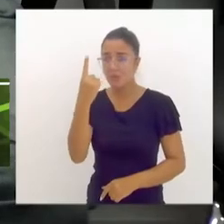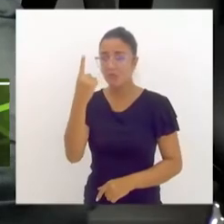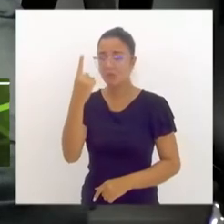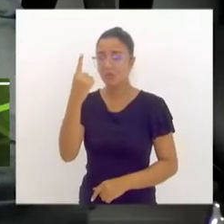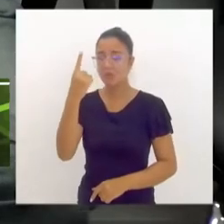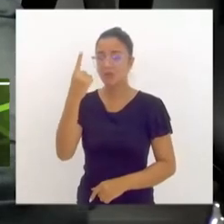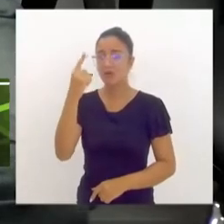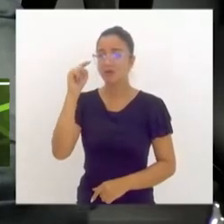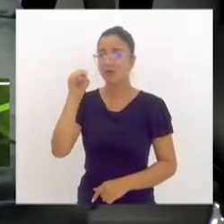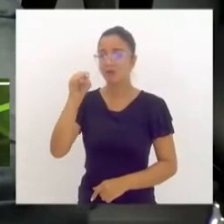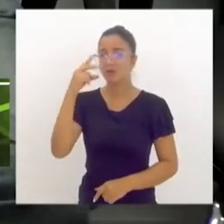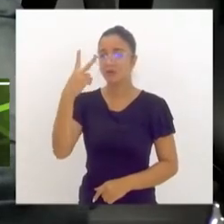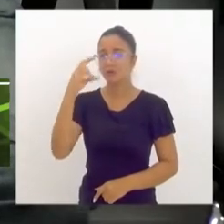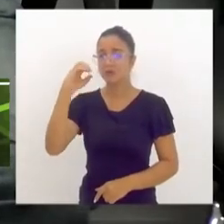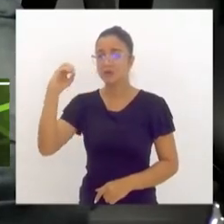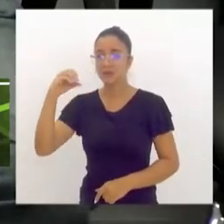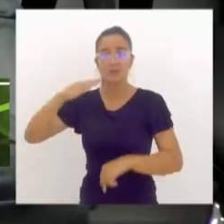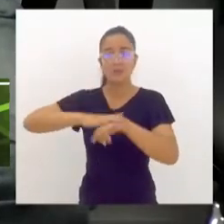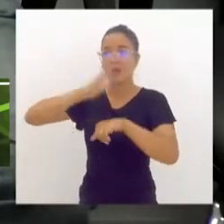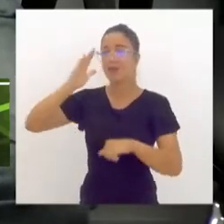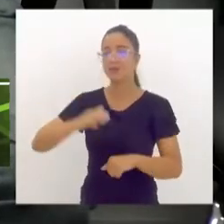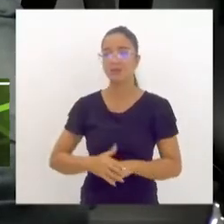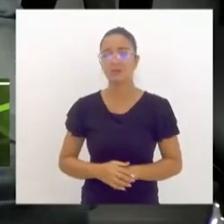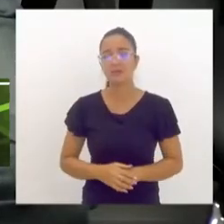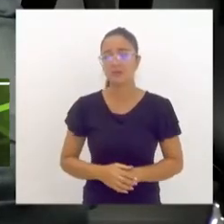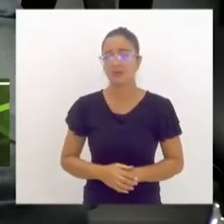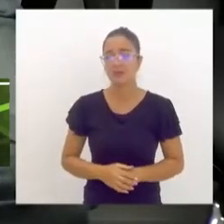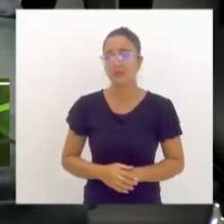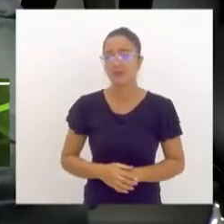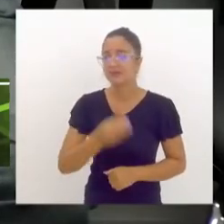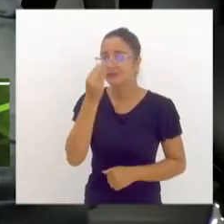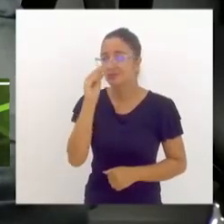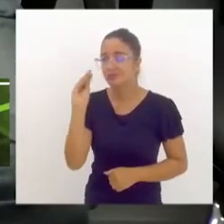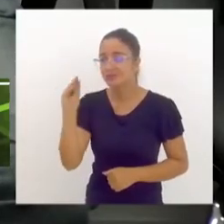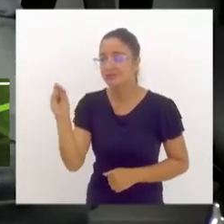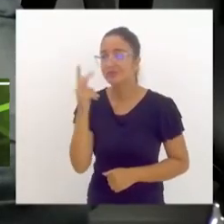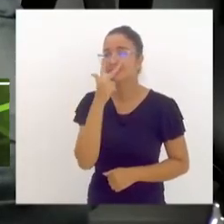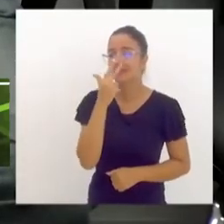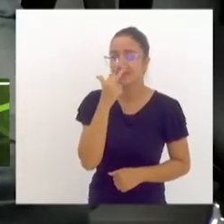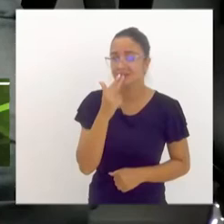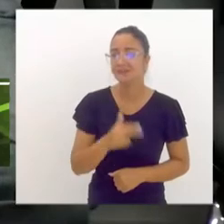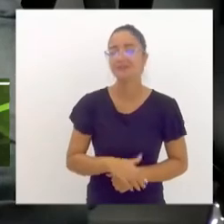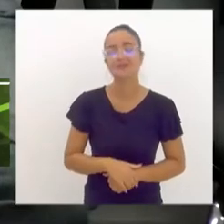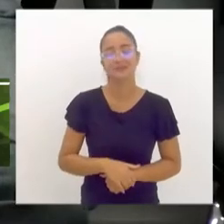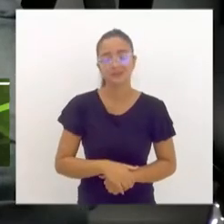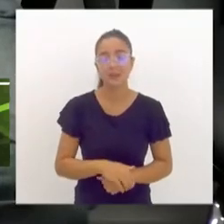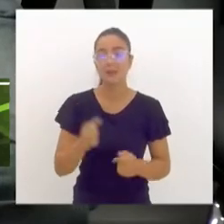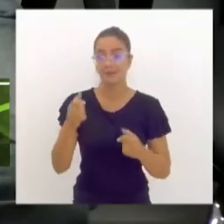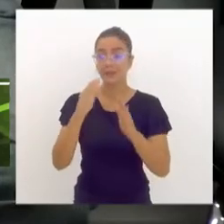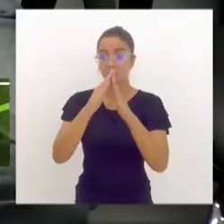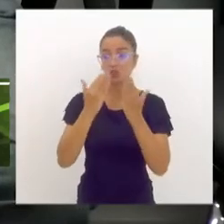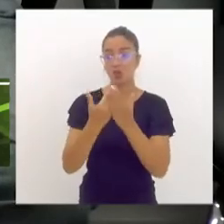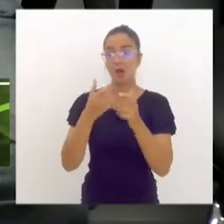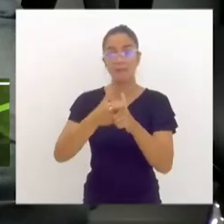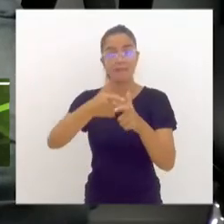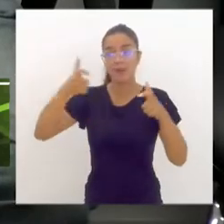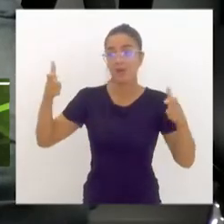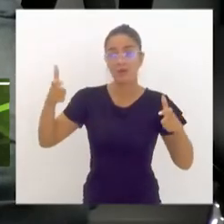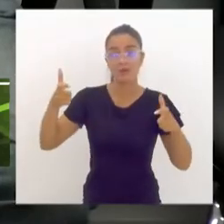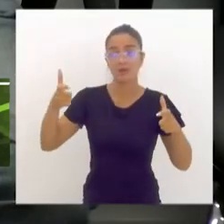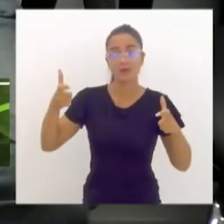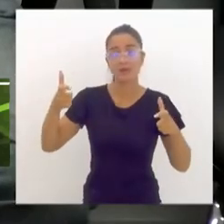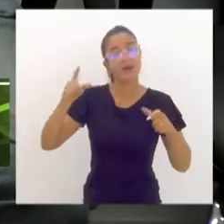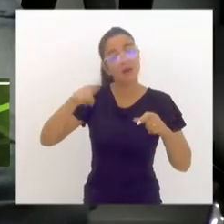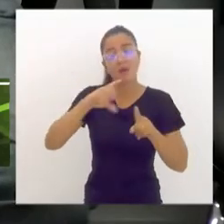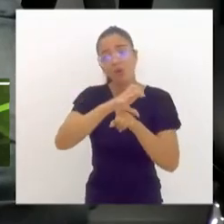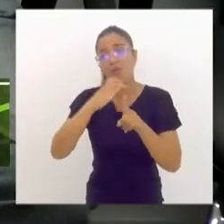que nós temos no total da rede. A maioria das escolas dentro da nossa região metropolitana são de